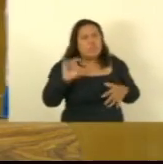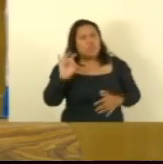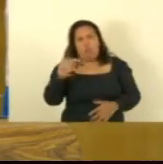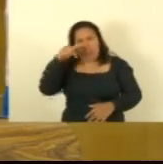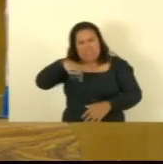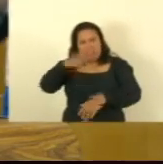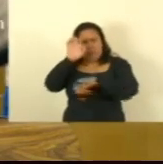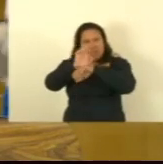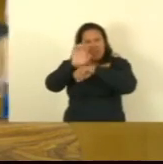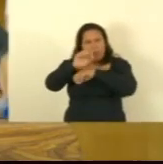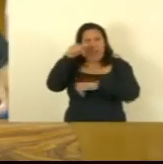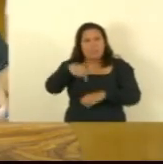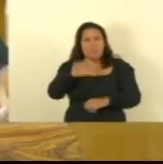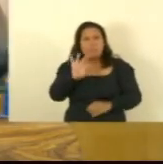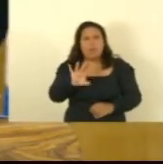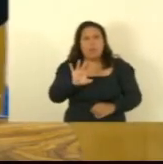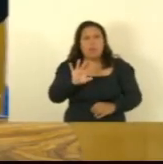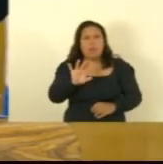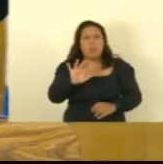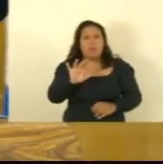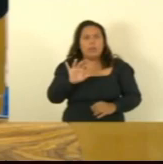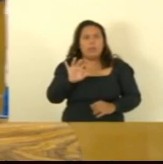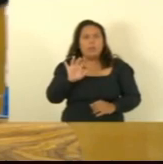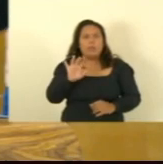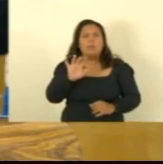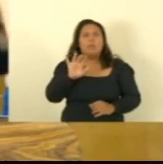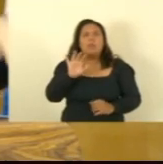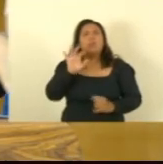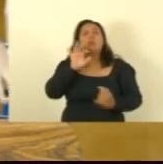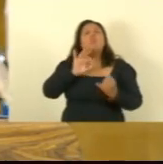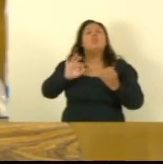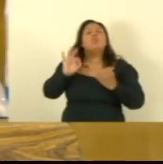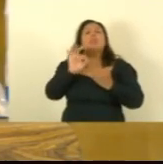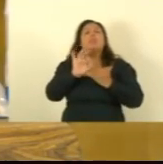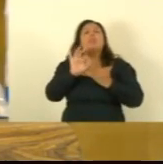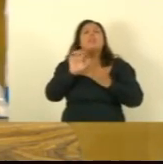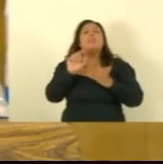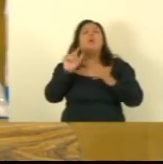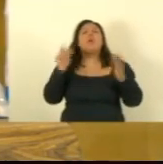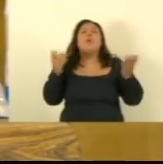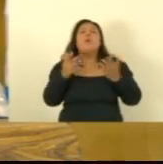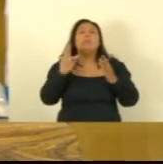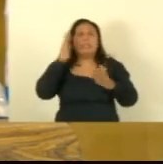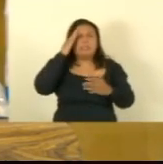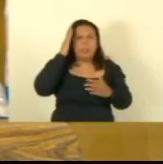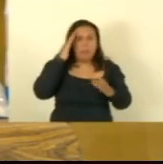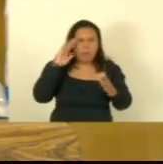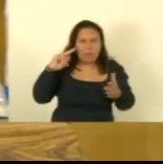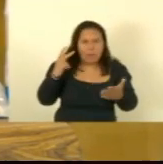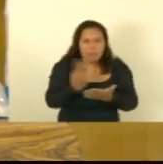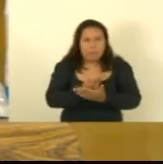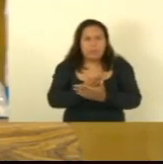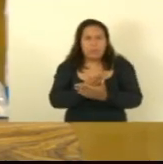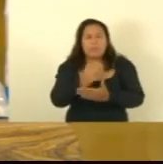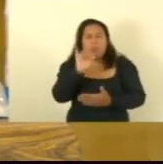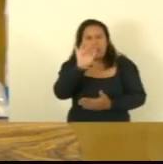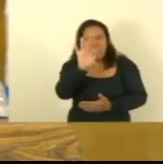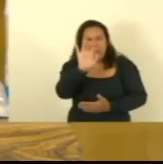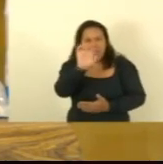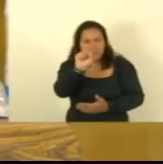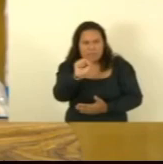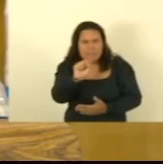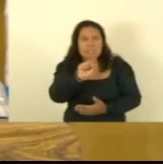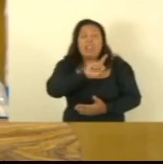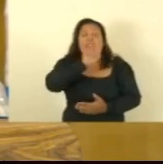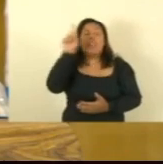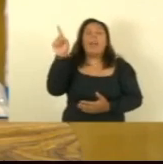não. No IFES hoje, sabe o que aconteceu, deputado Zé Esmeraldo? No IFES, campus de